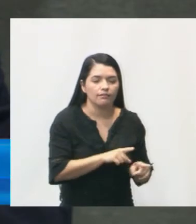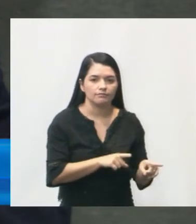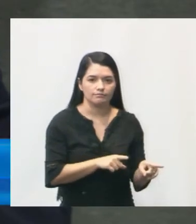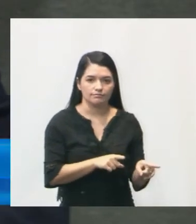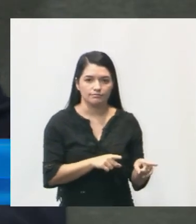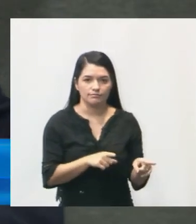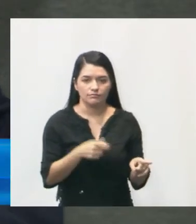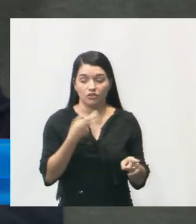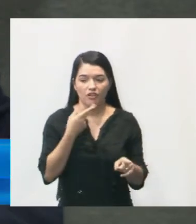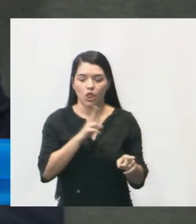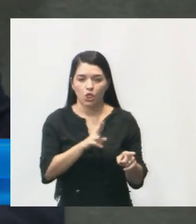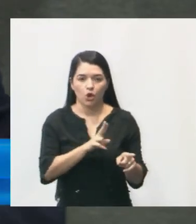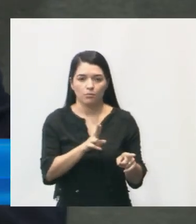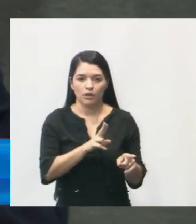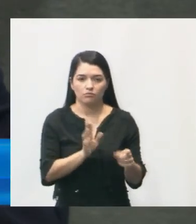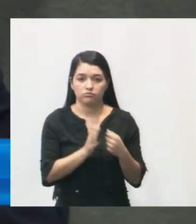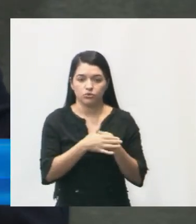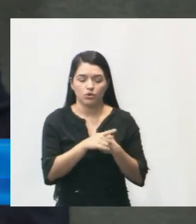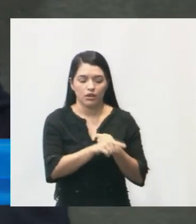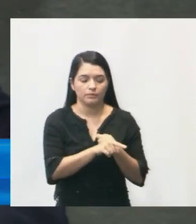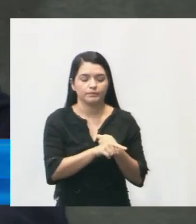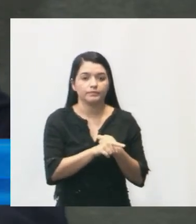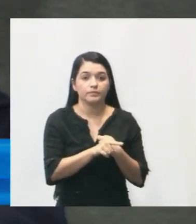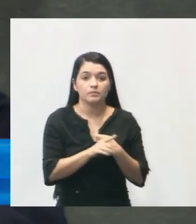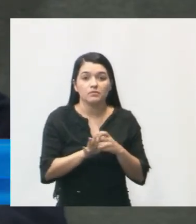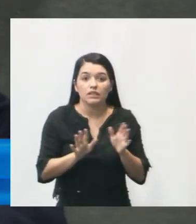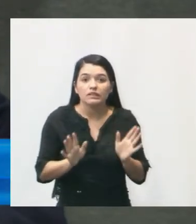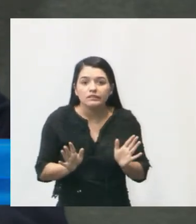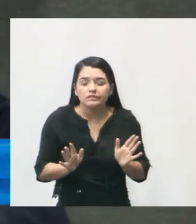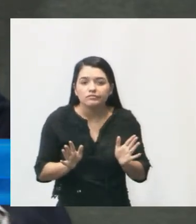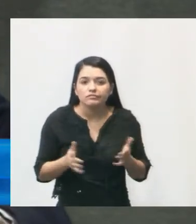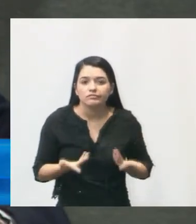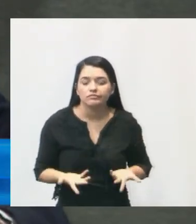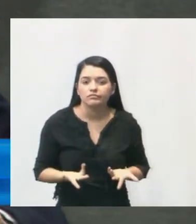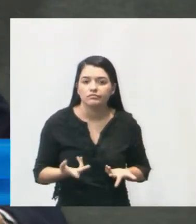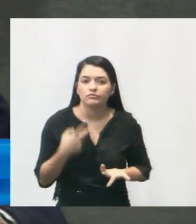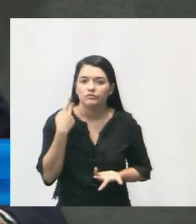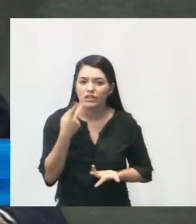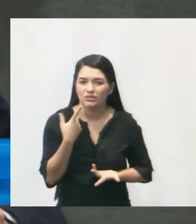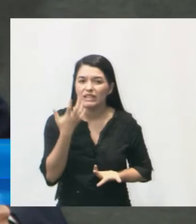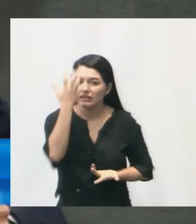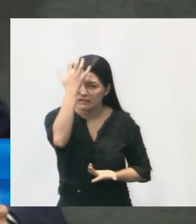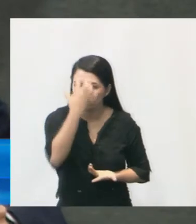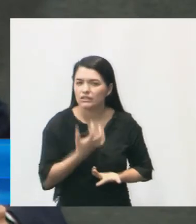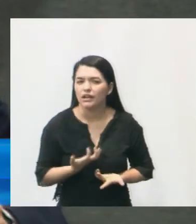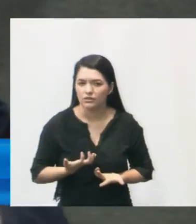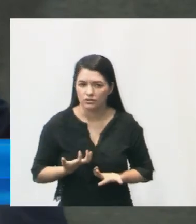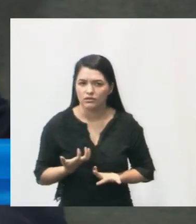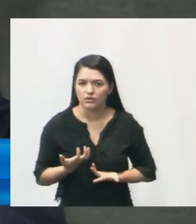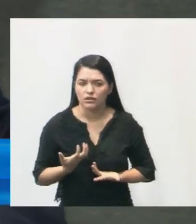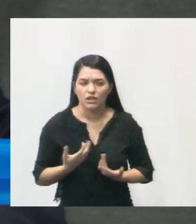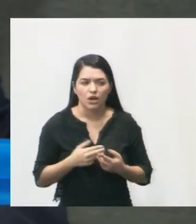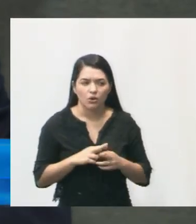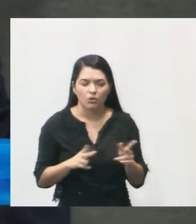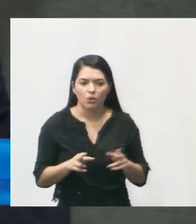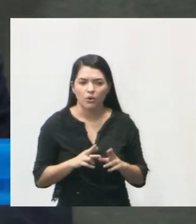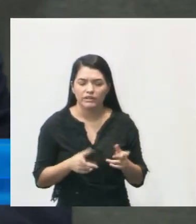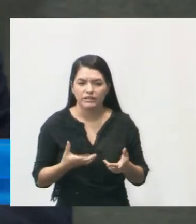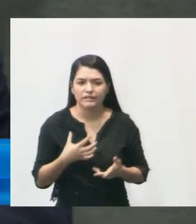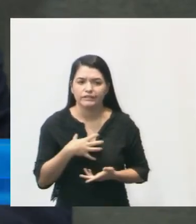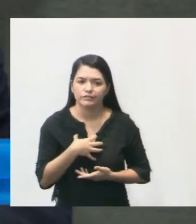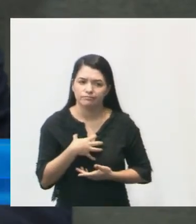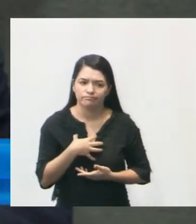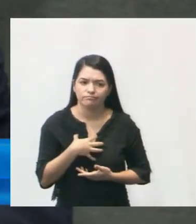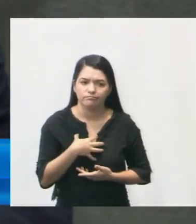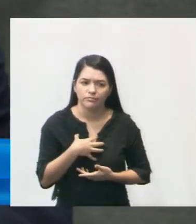pessoa. E, senhores vereadores, isso é grave, isso é uma coisa que infelizmente os